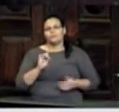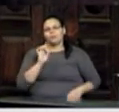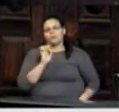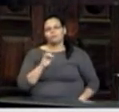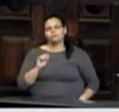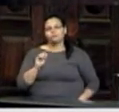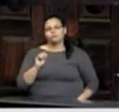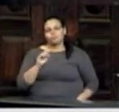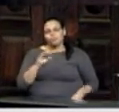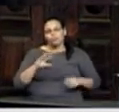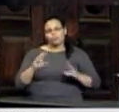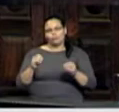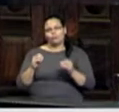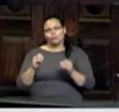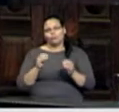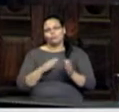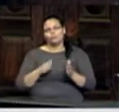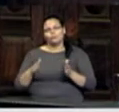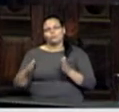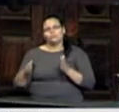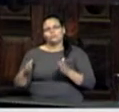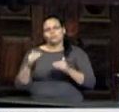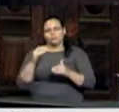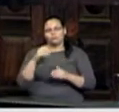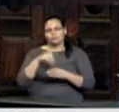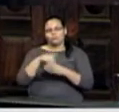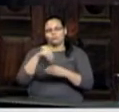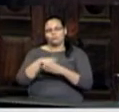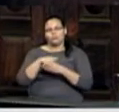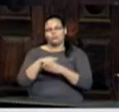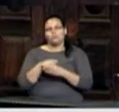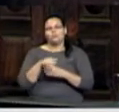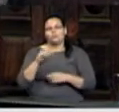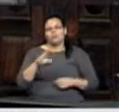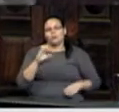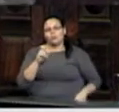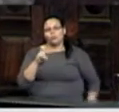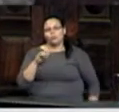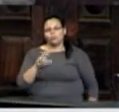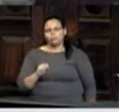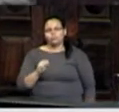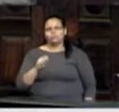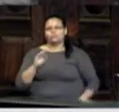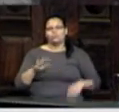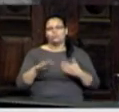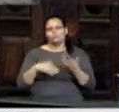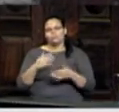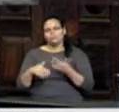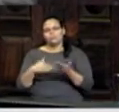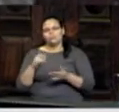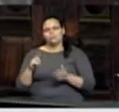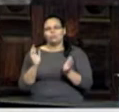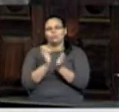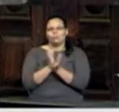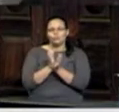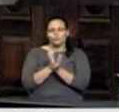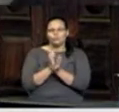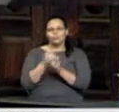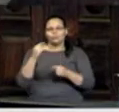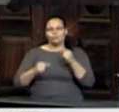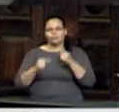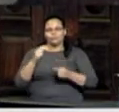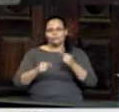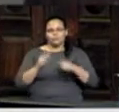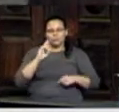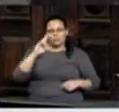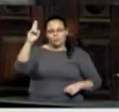destacar que todo o processo eleitoral em Campos foi conturbado, sobretudo em função do grupo político liderado